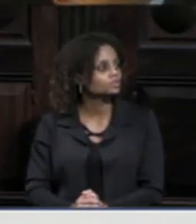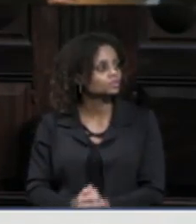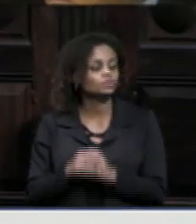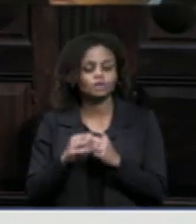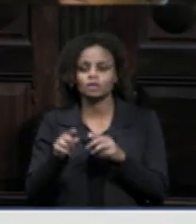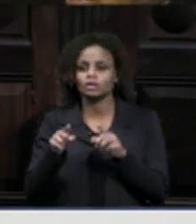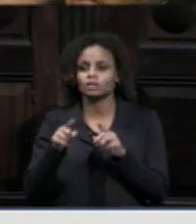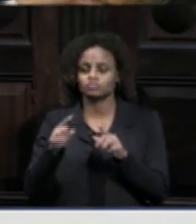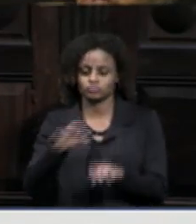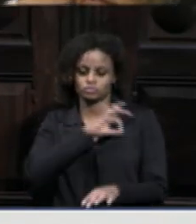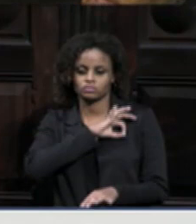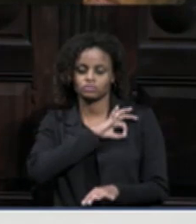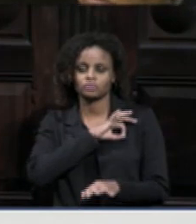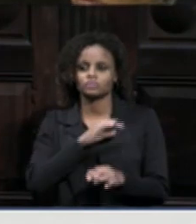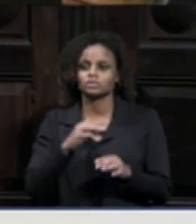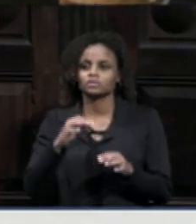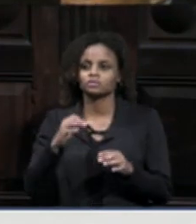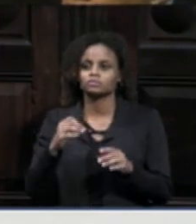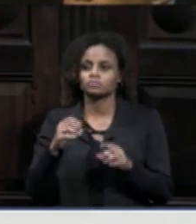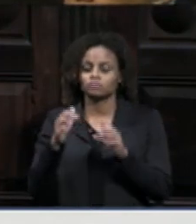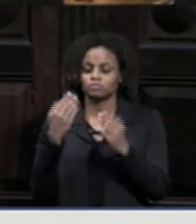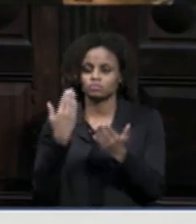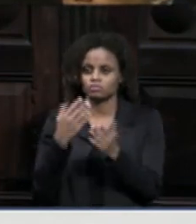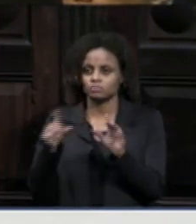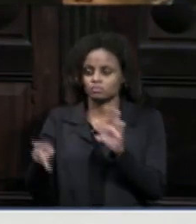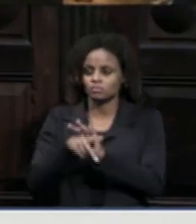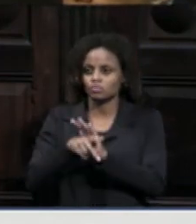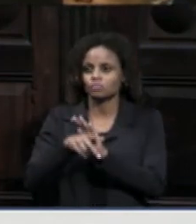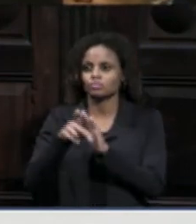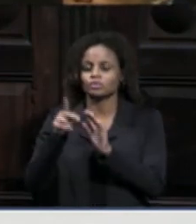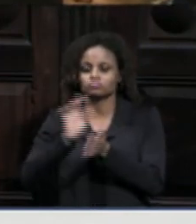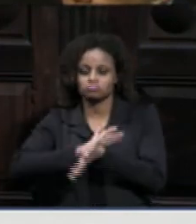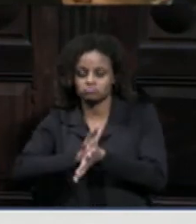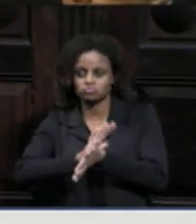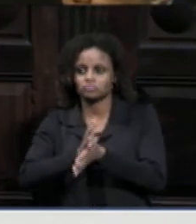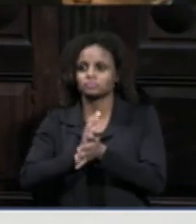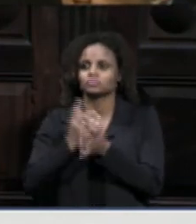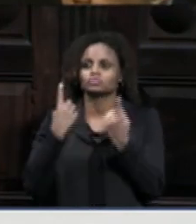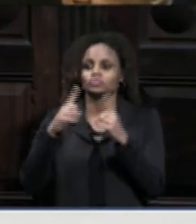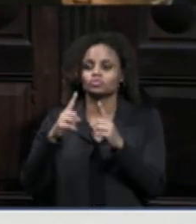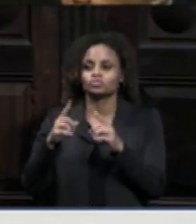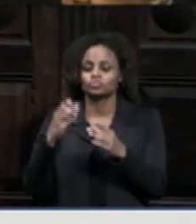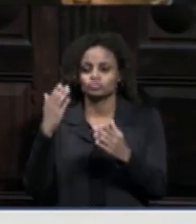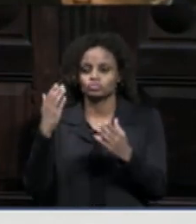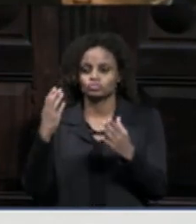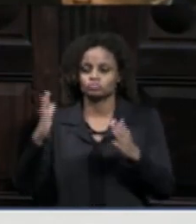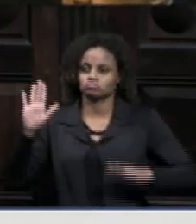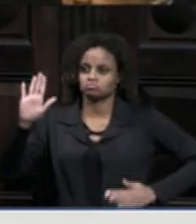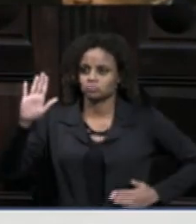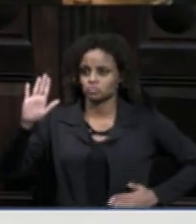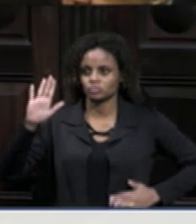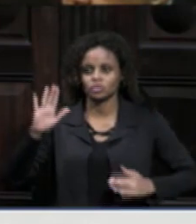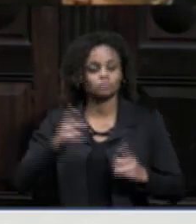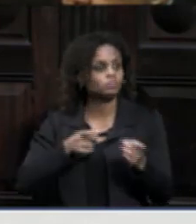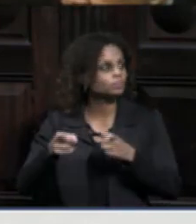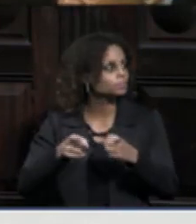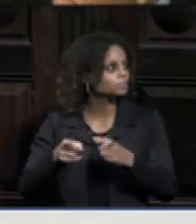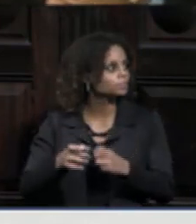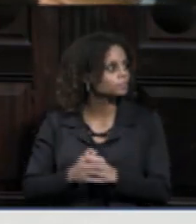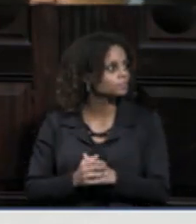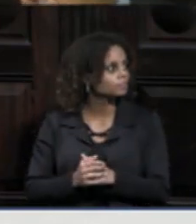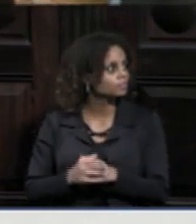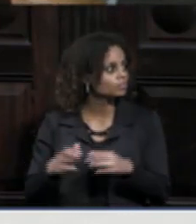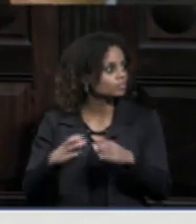Preconceito e Discriminações, observando os preceitos do artigo 2º da Constituição Federal. Parecer da Comissão de Normas Internas, parecer da Comissão